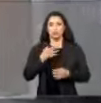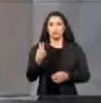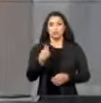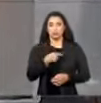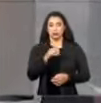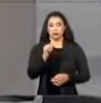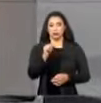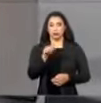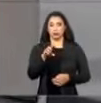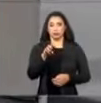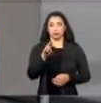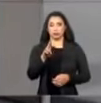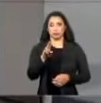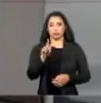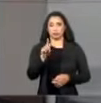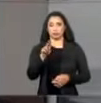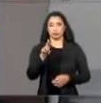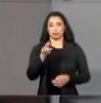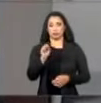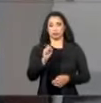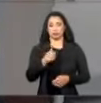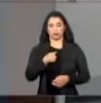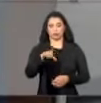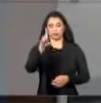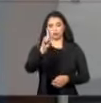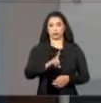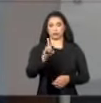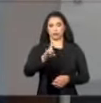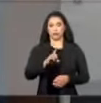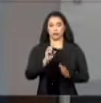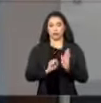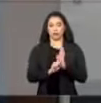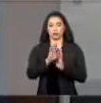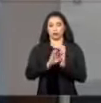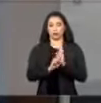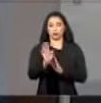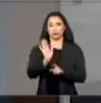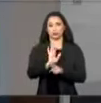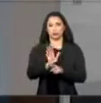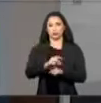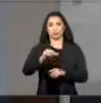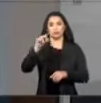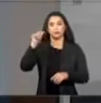Cevá, eu sou diretor e produtor de filmes desde a década de 70.